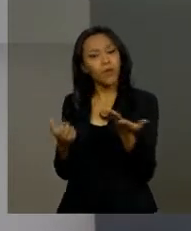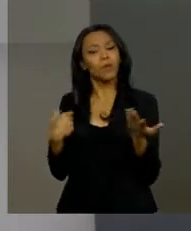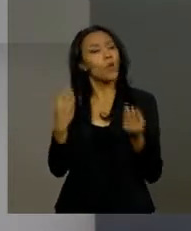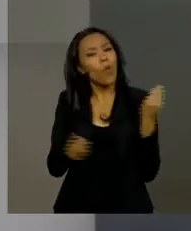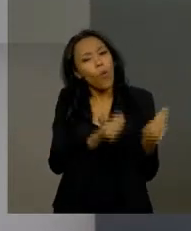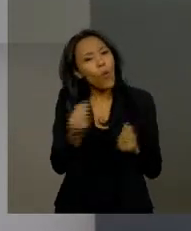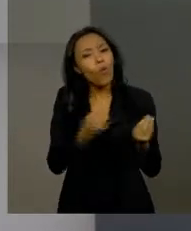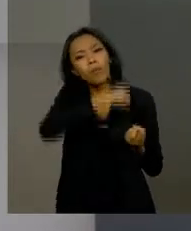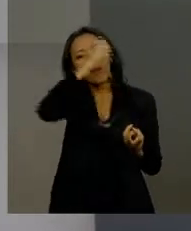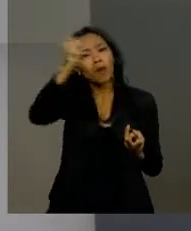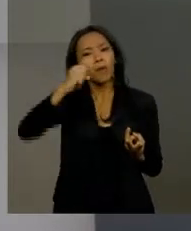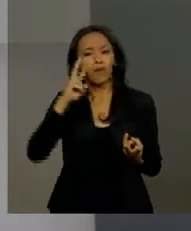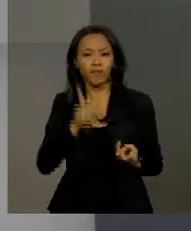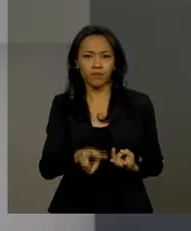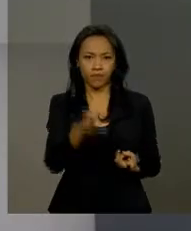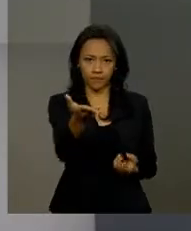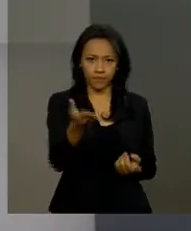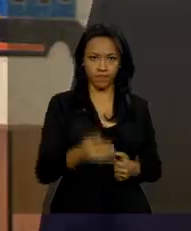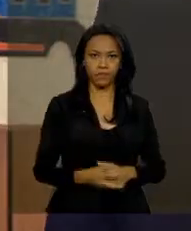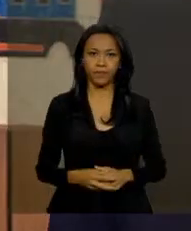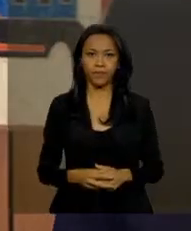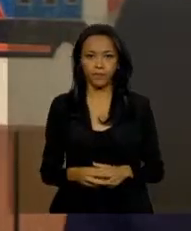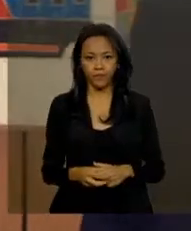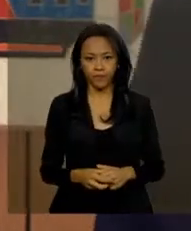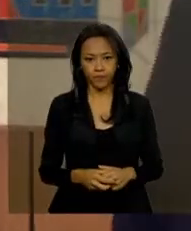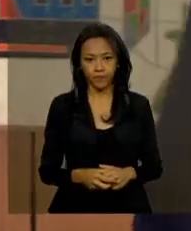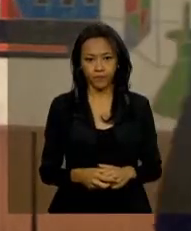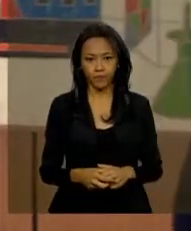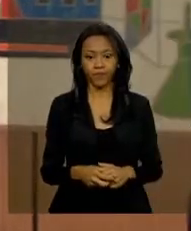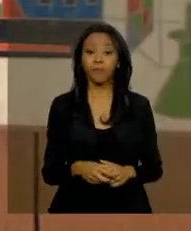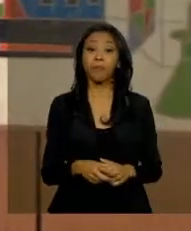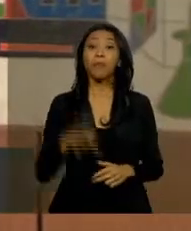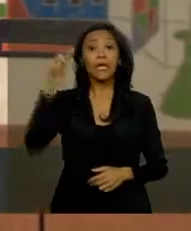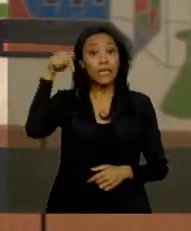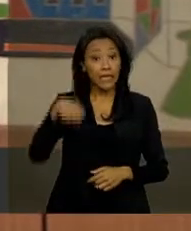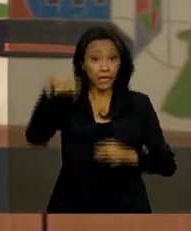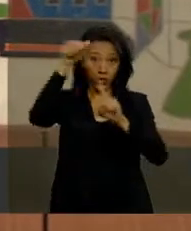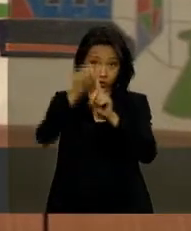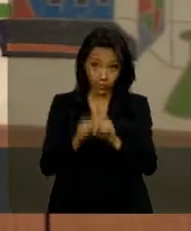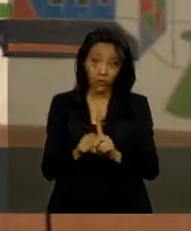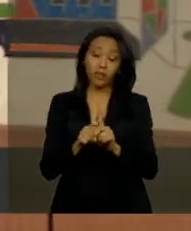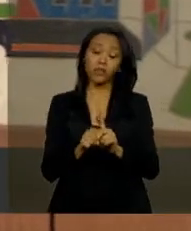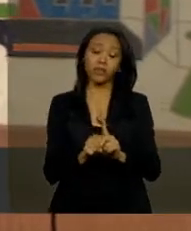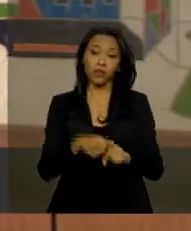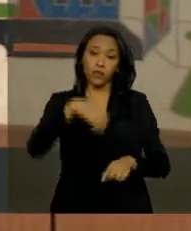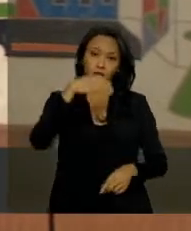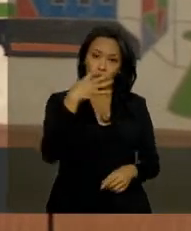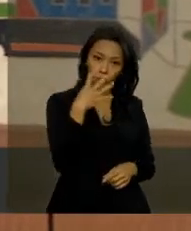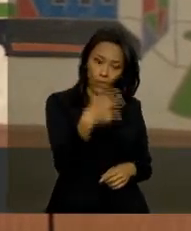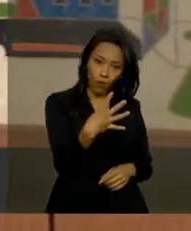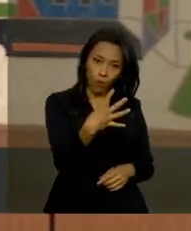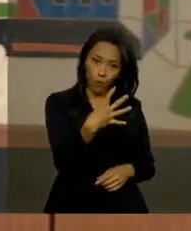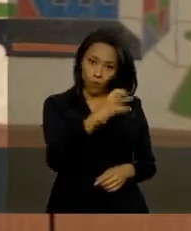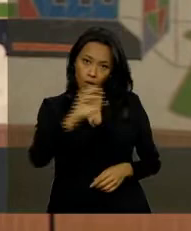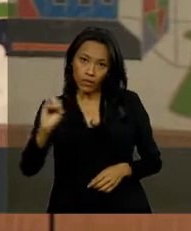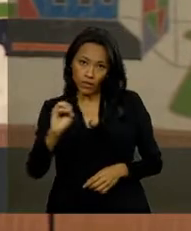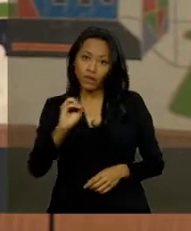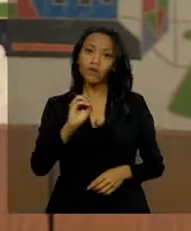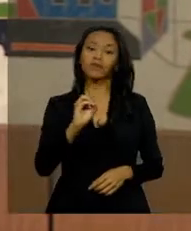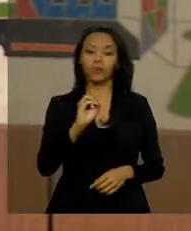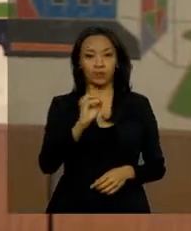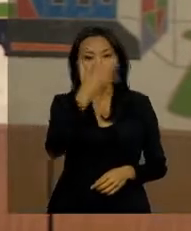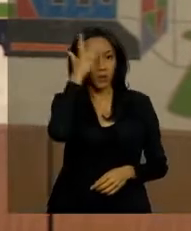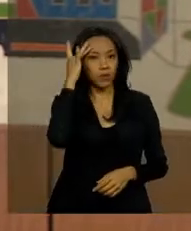processo vamos acompanhar a partir deste mês cerca de 400 venezuelanos deverão